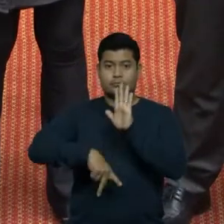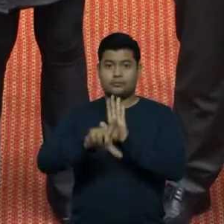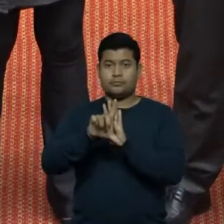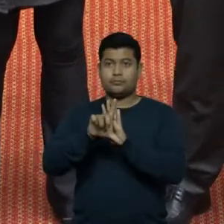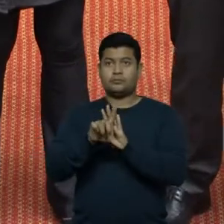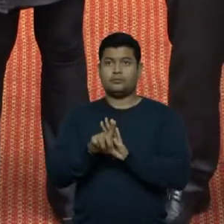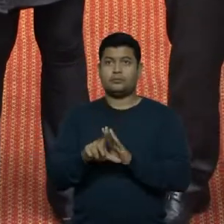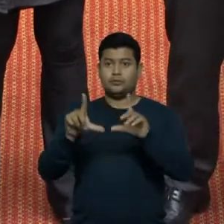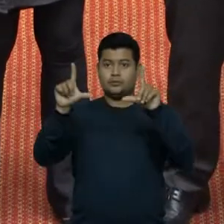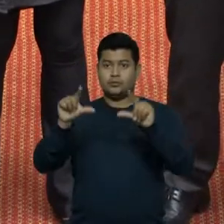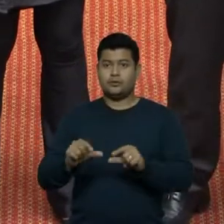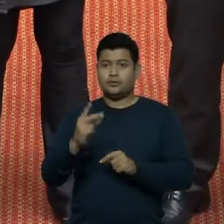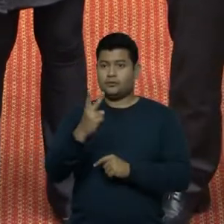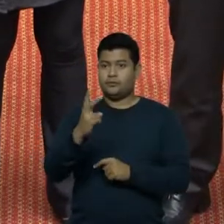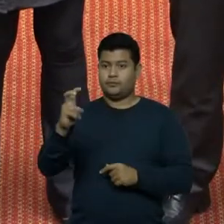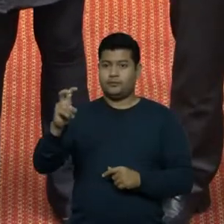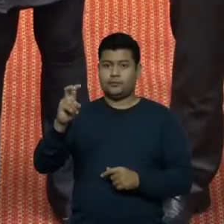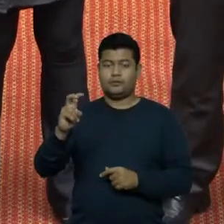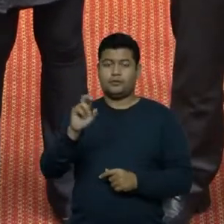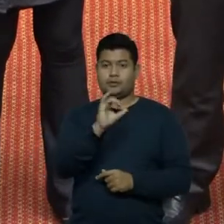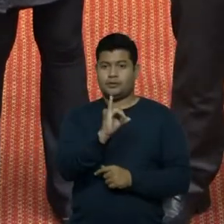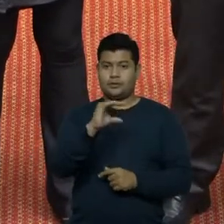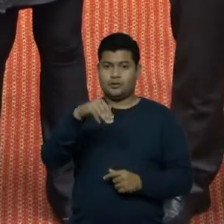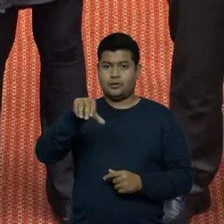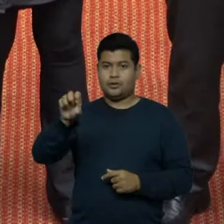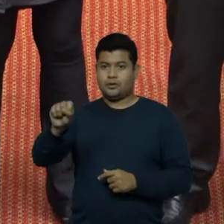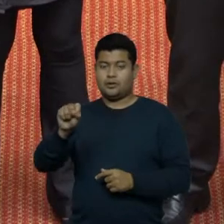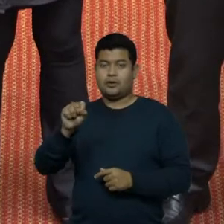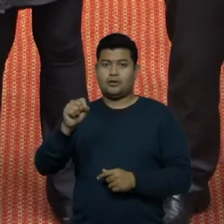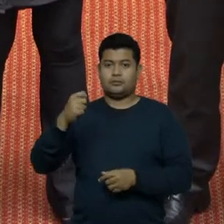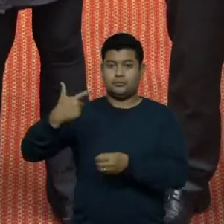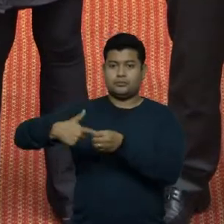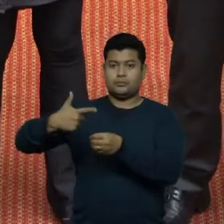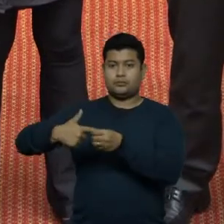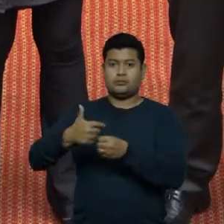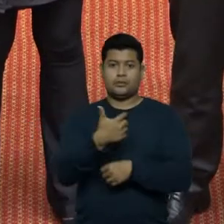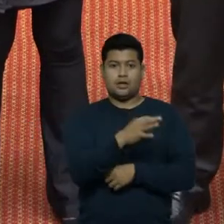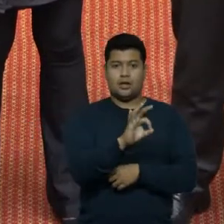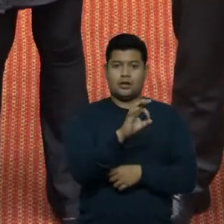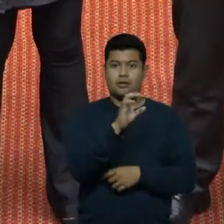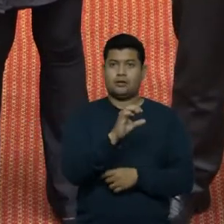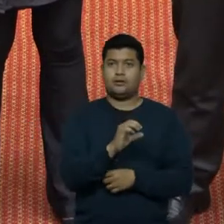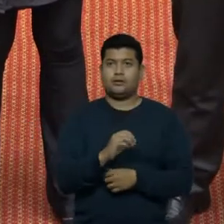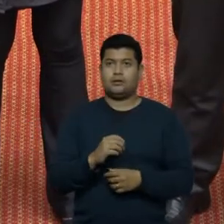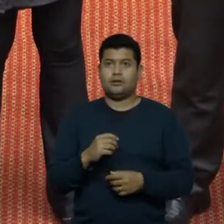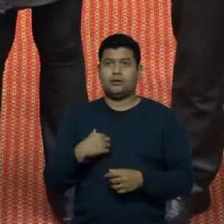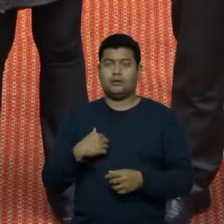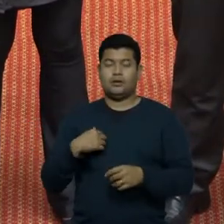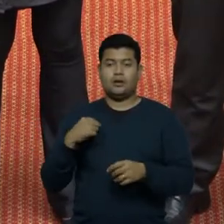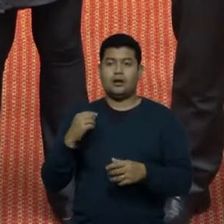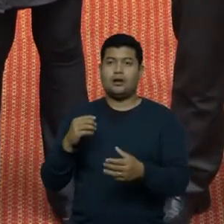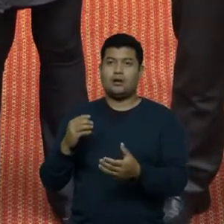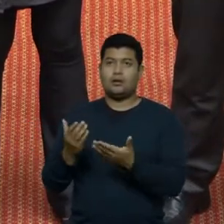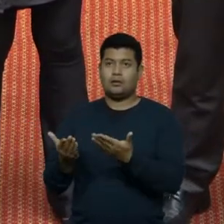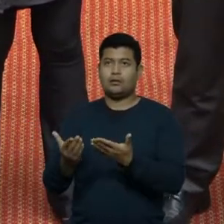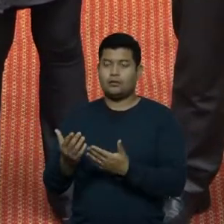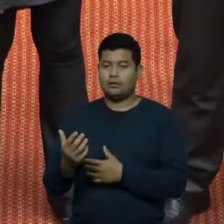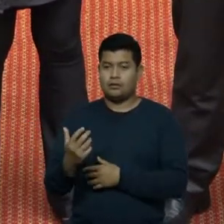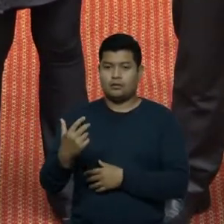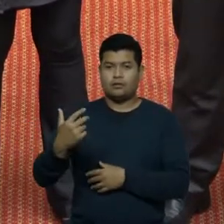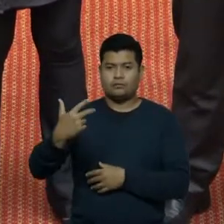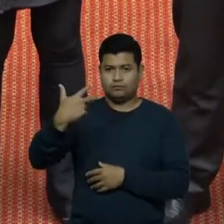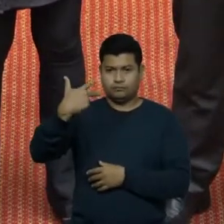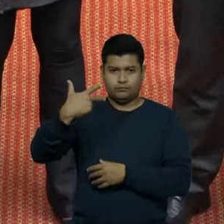reduzindo de 25 por cento e cms do combustível para 10 e não vai passar na ccj sabe o que eu vou fazer fazer um vídeo